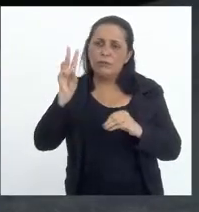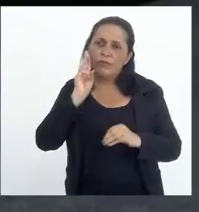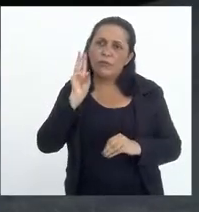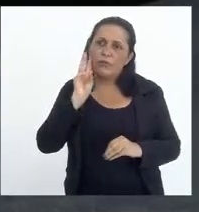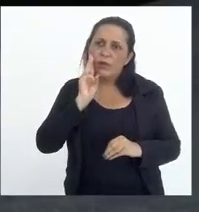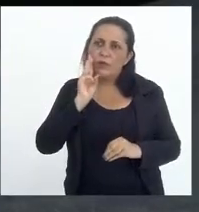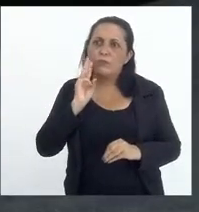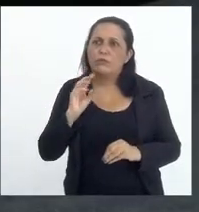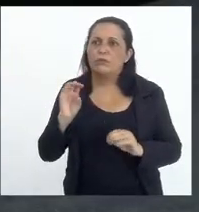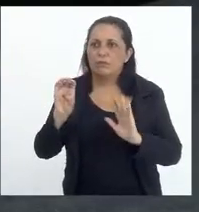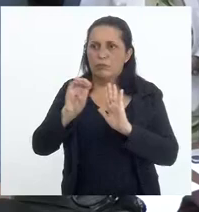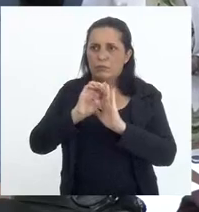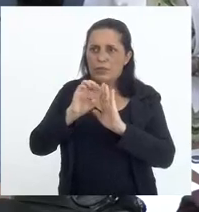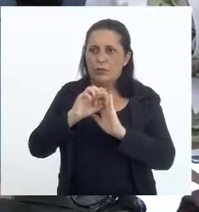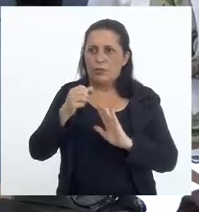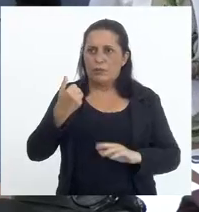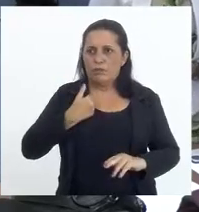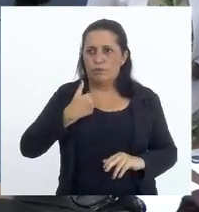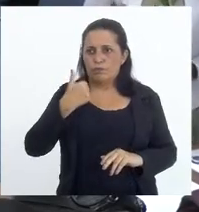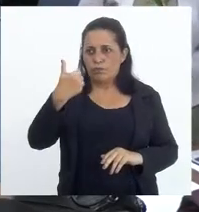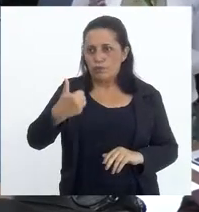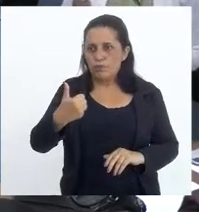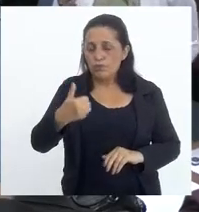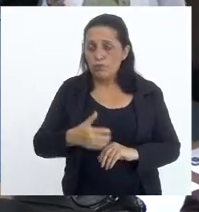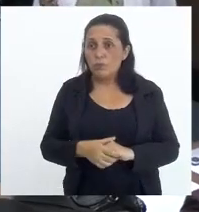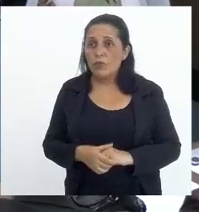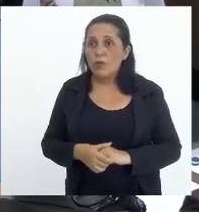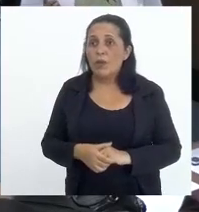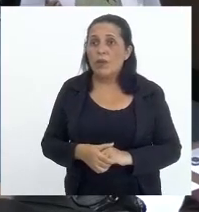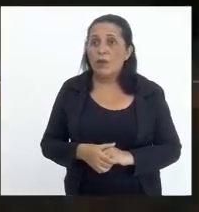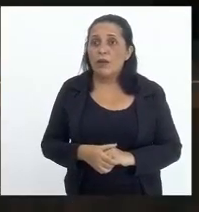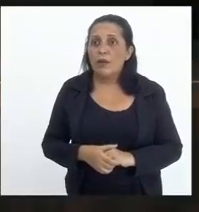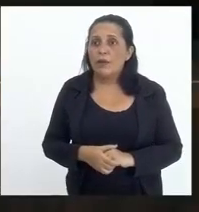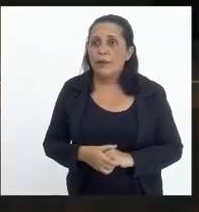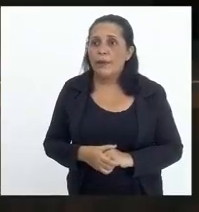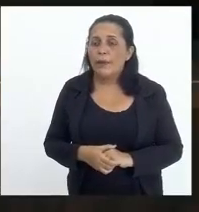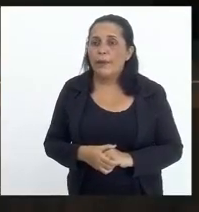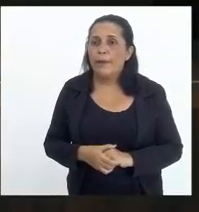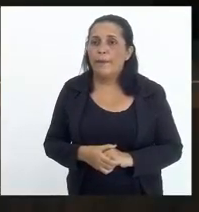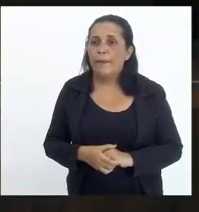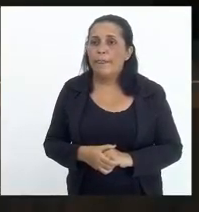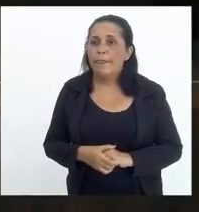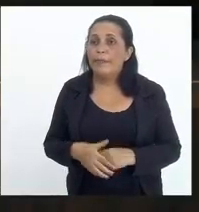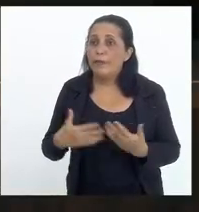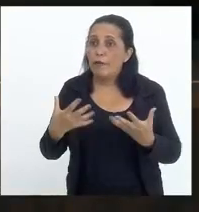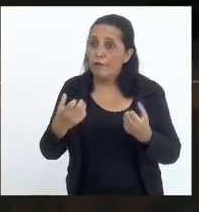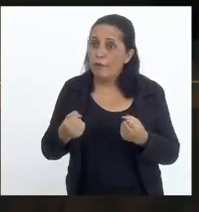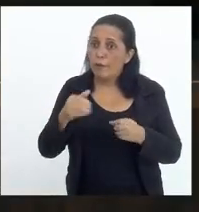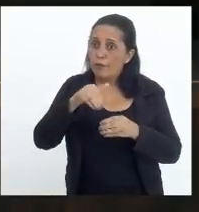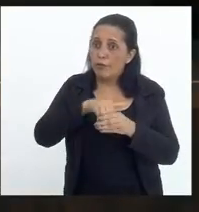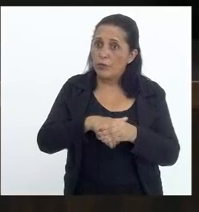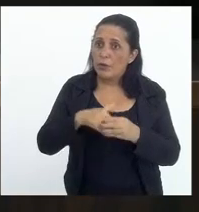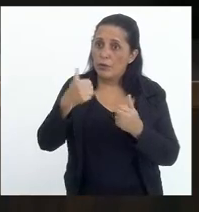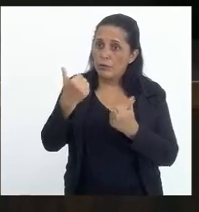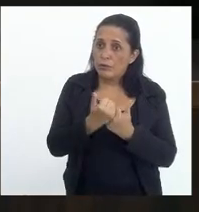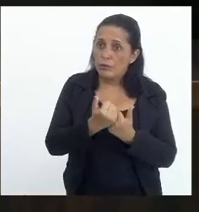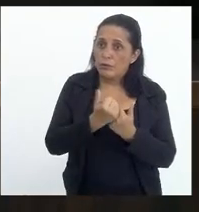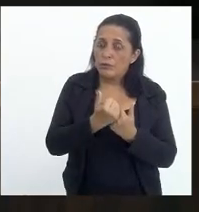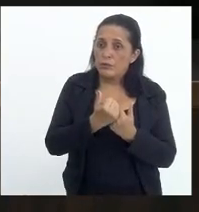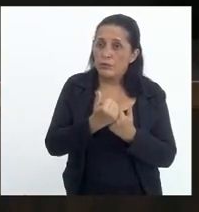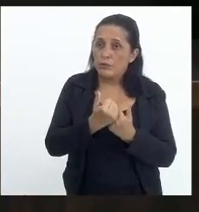emenda 1. Presidência, então... Vamos votar o substitutivo